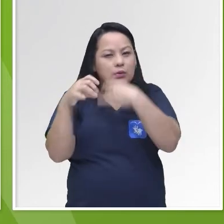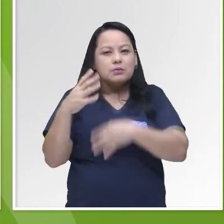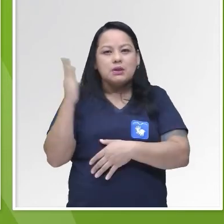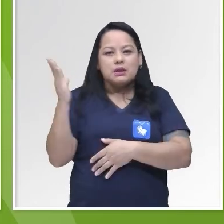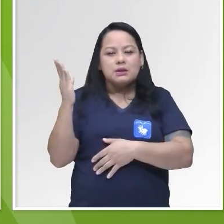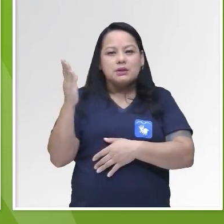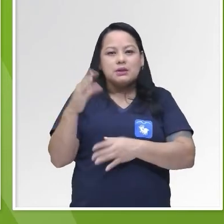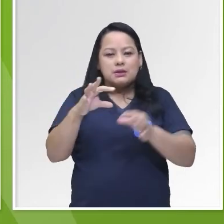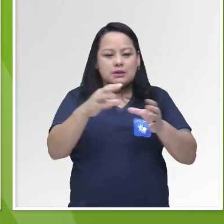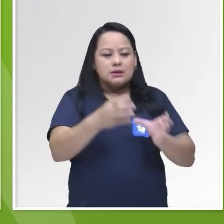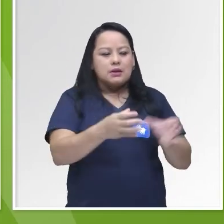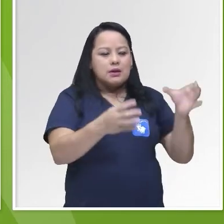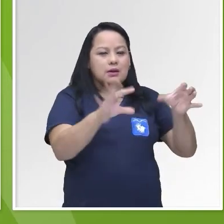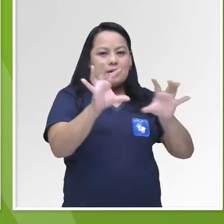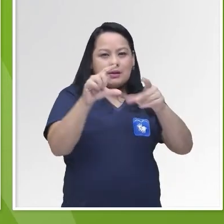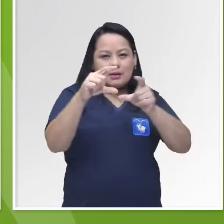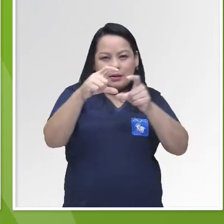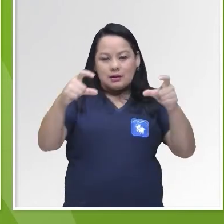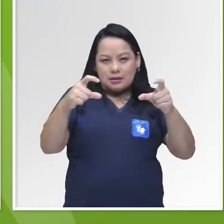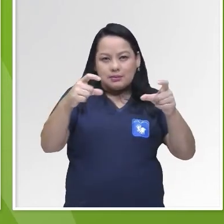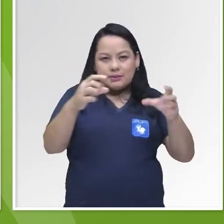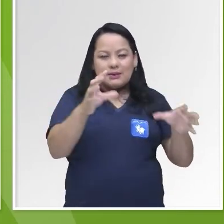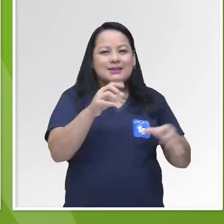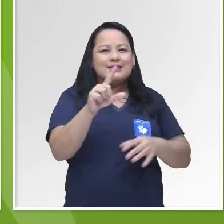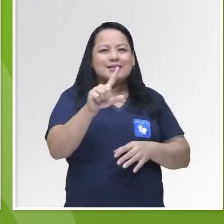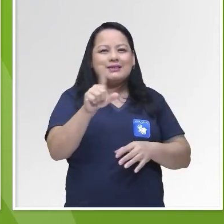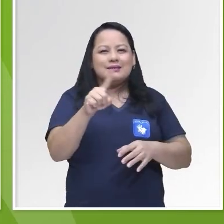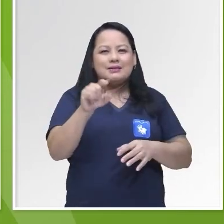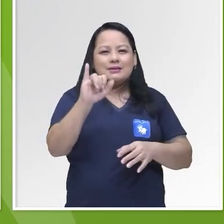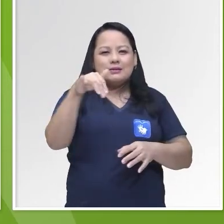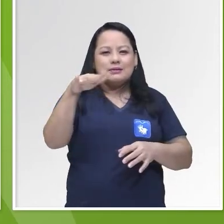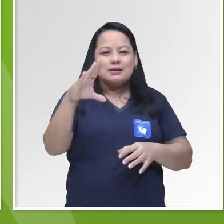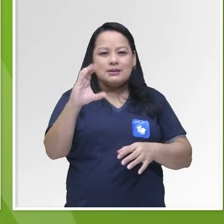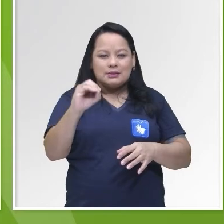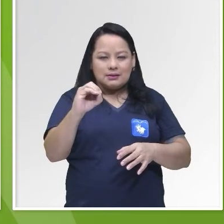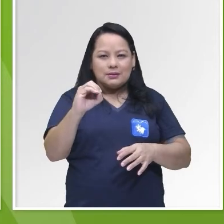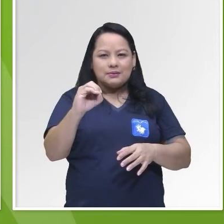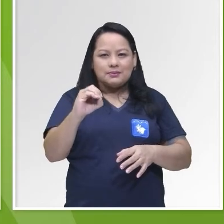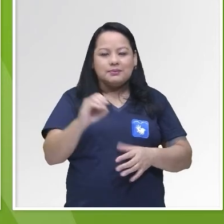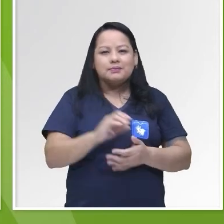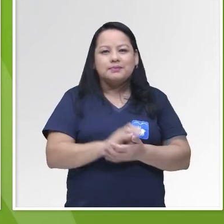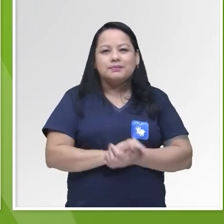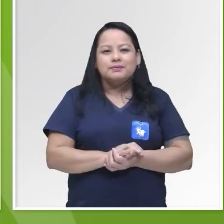lâmina de zinco, ó. Essa aqui é a lâmina de zinco.